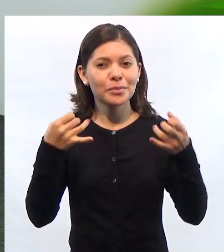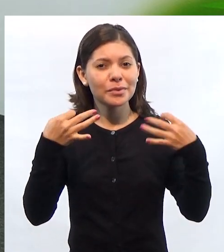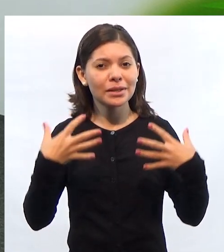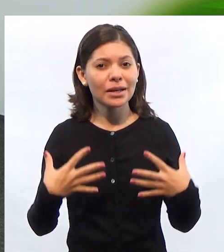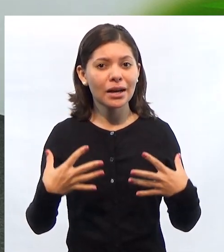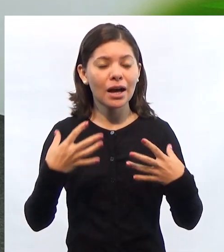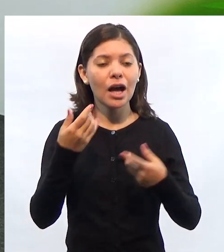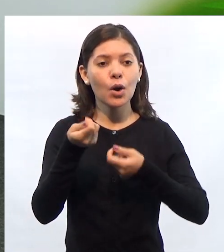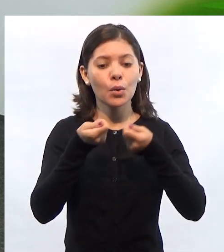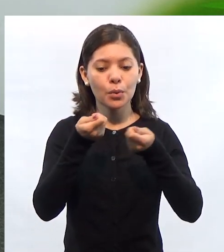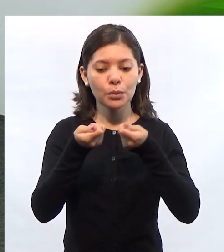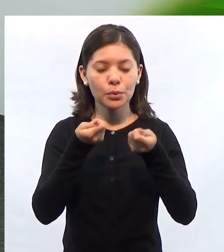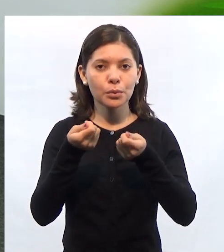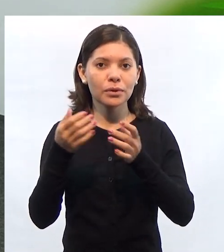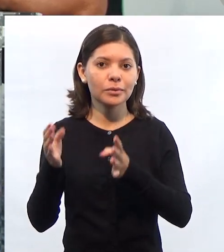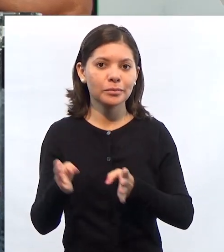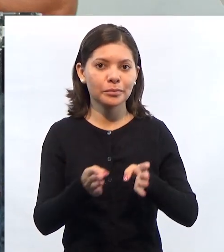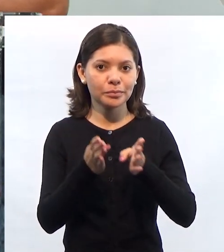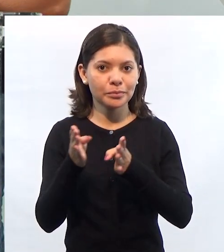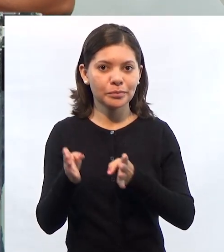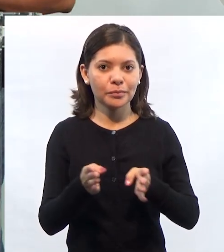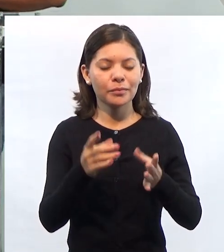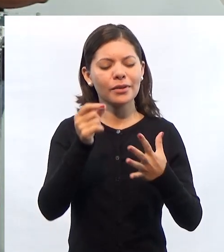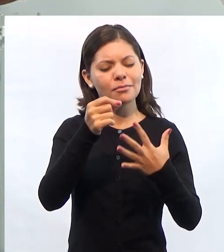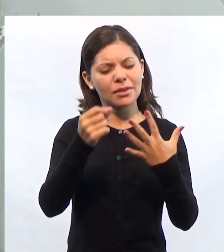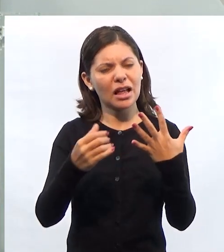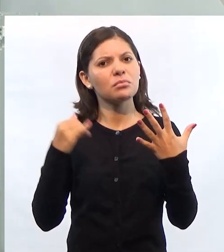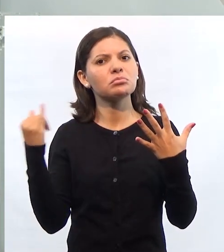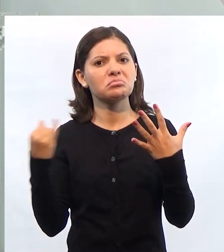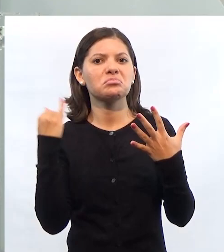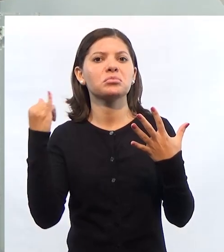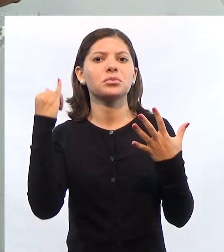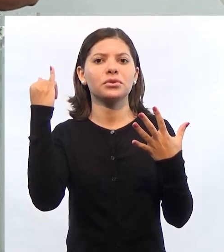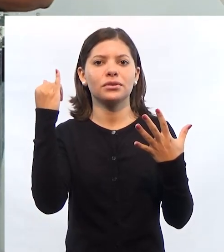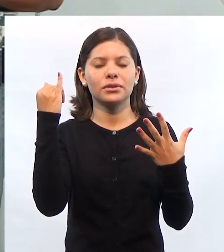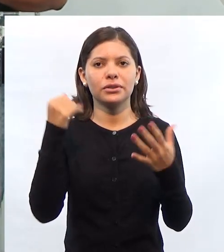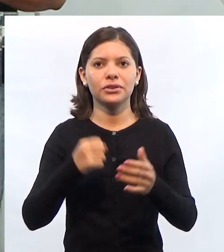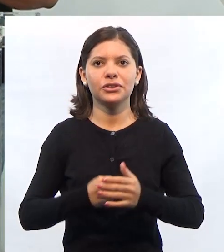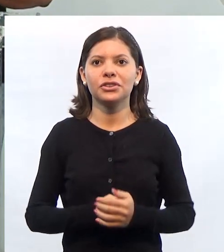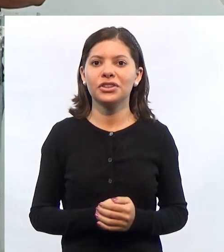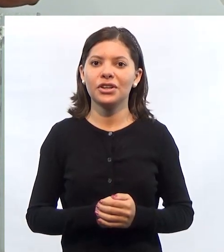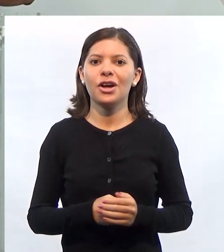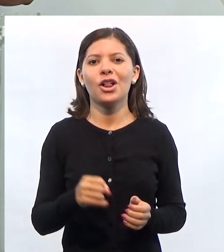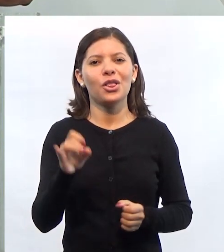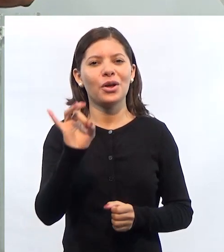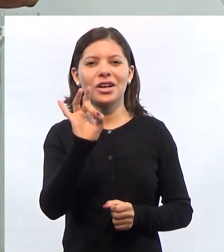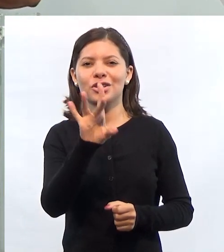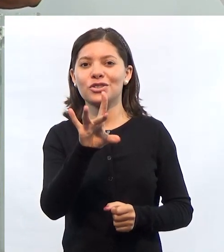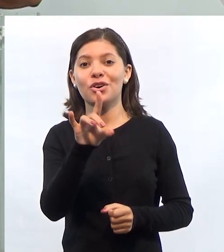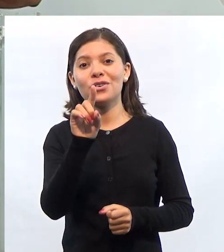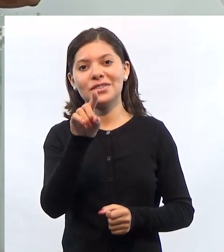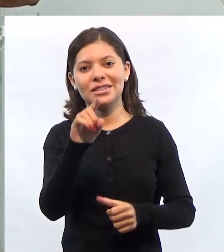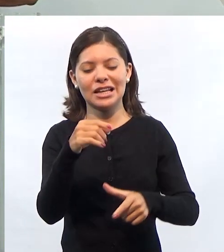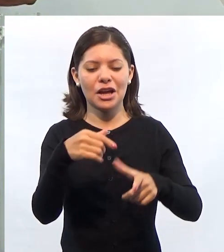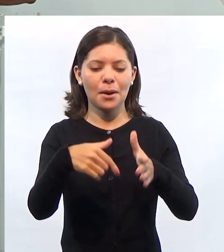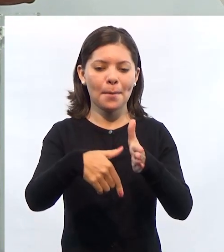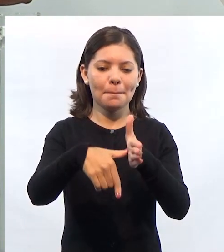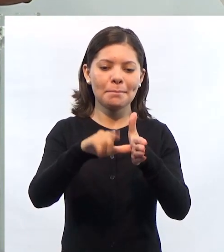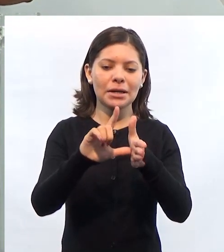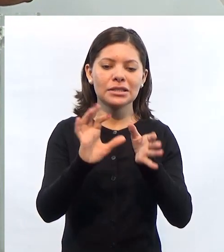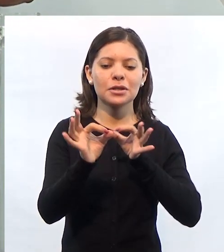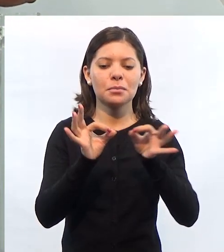nós vamos falar do controle da produção uma etapa muito importante não basta você planejar